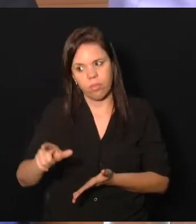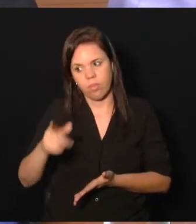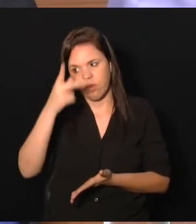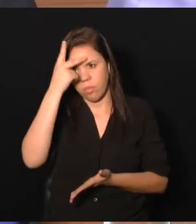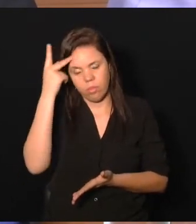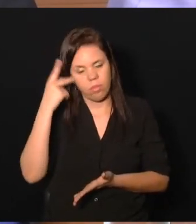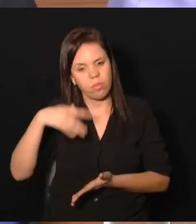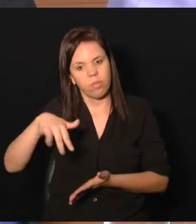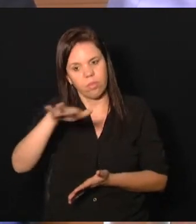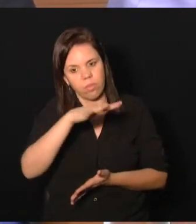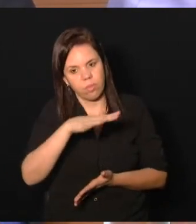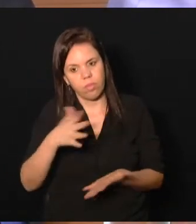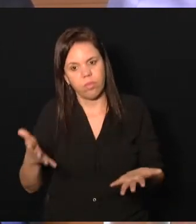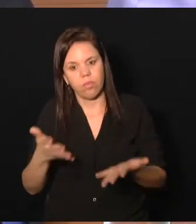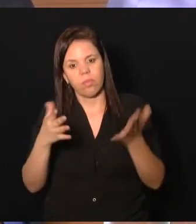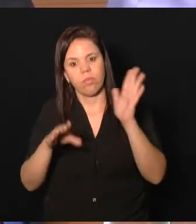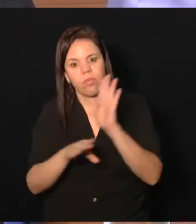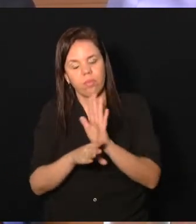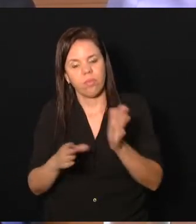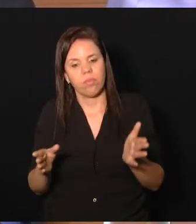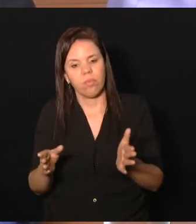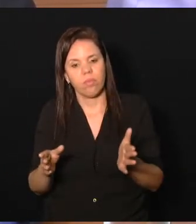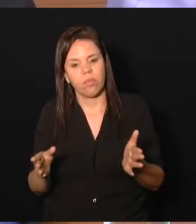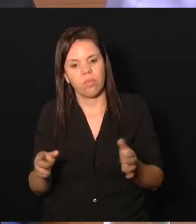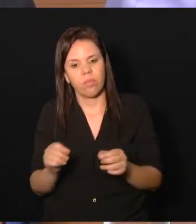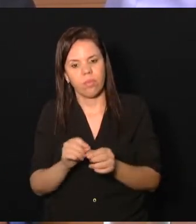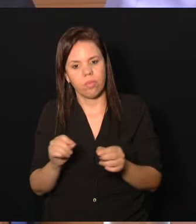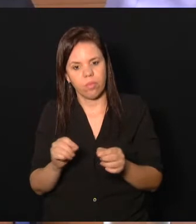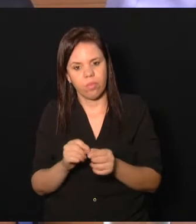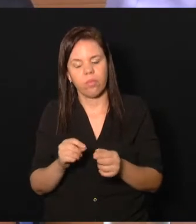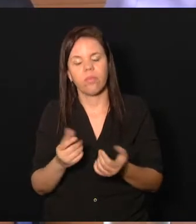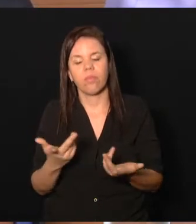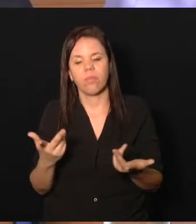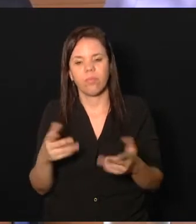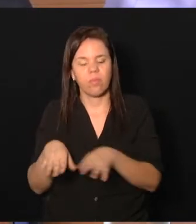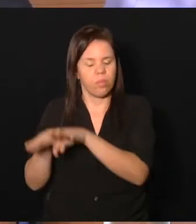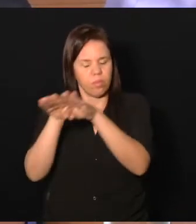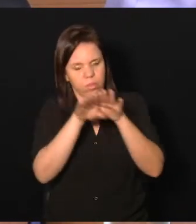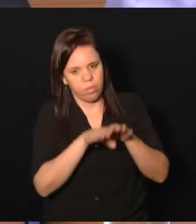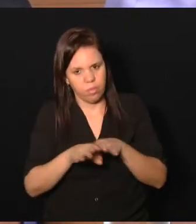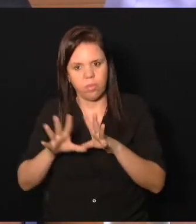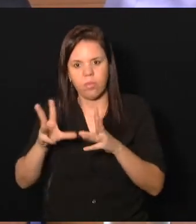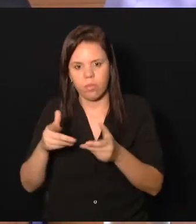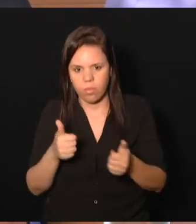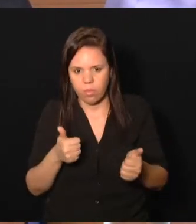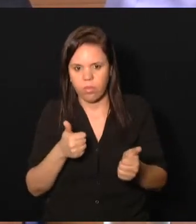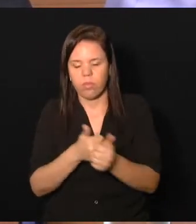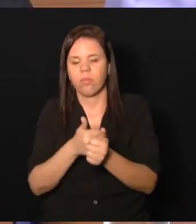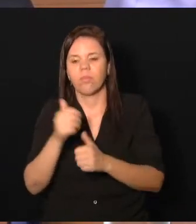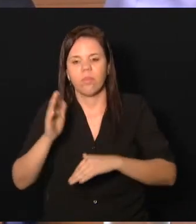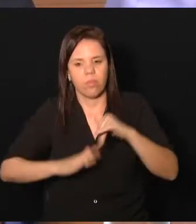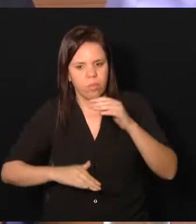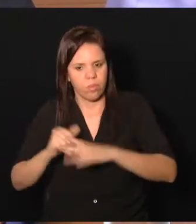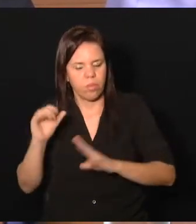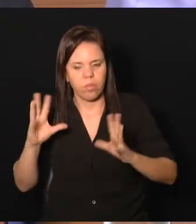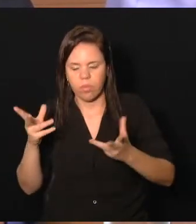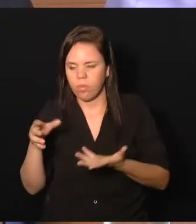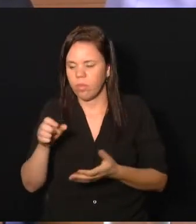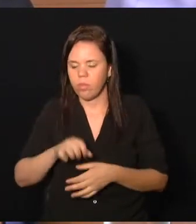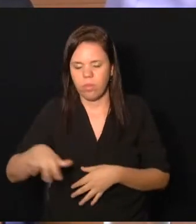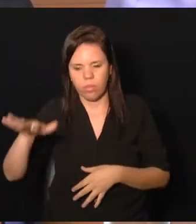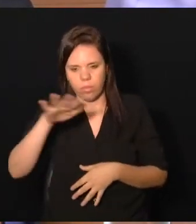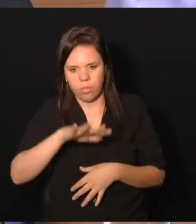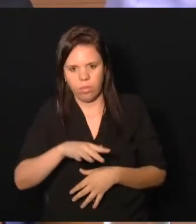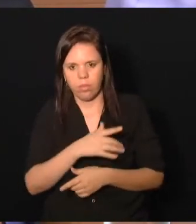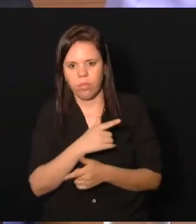bens que buscam o bem comum. É evidente que em todo segmento sempre vai existir, não